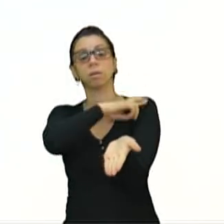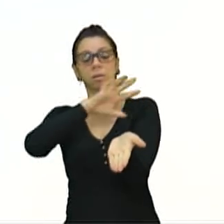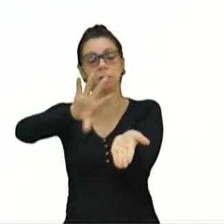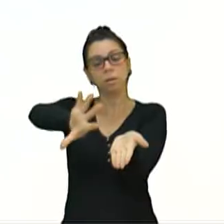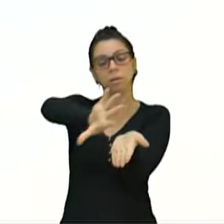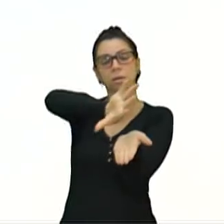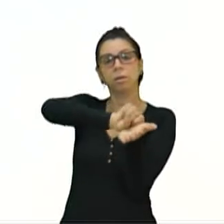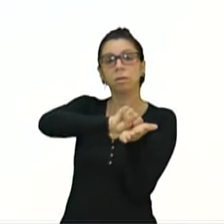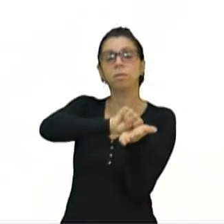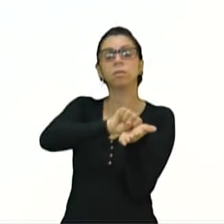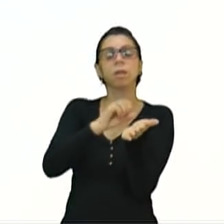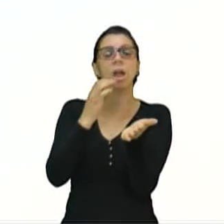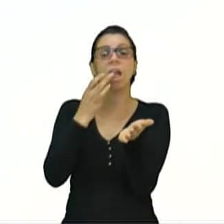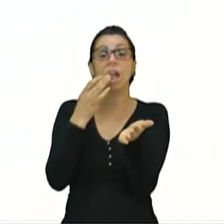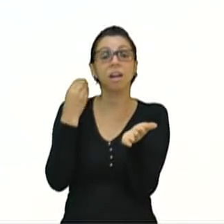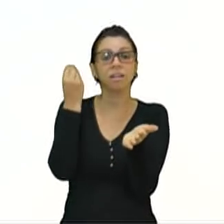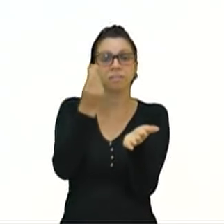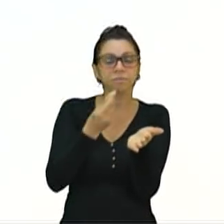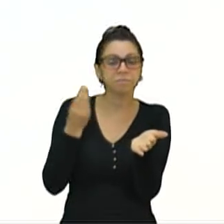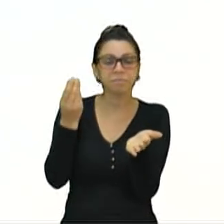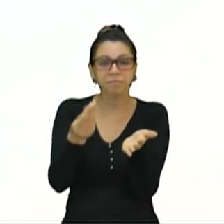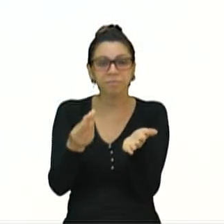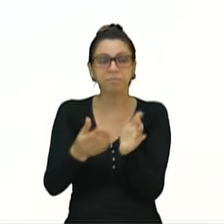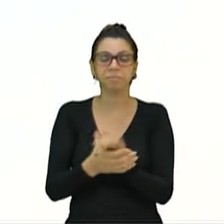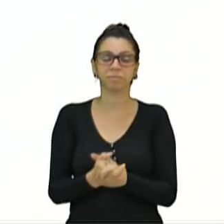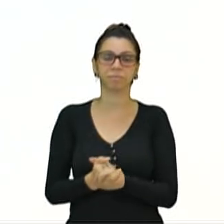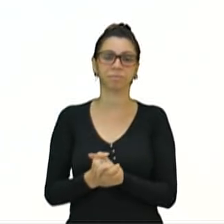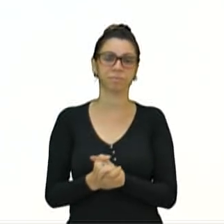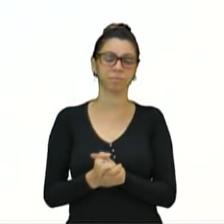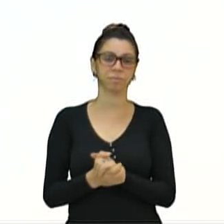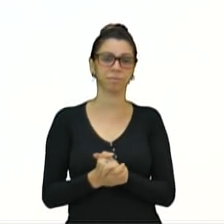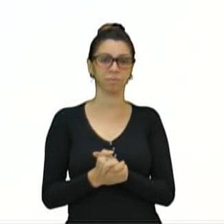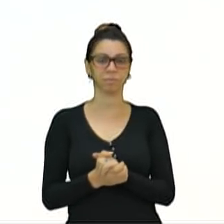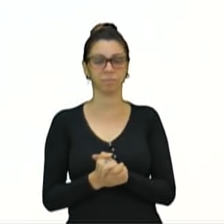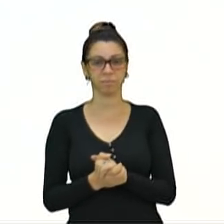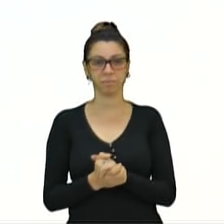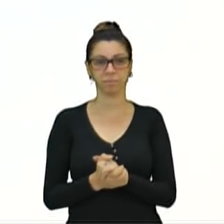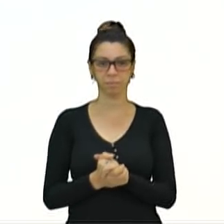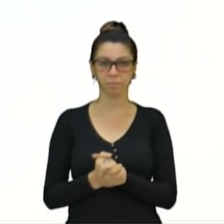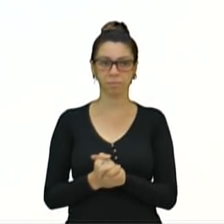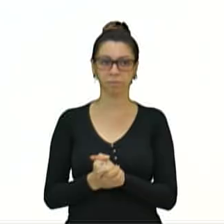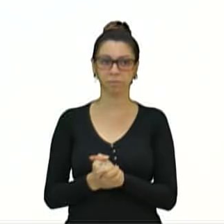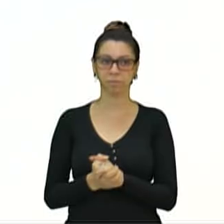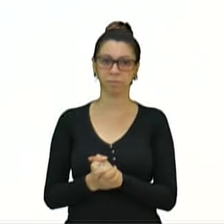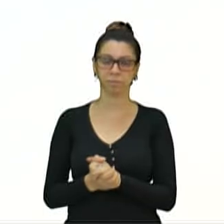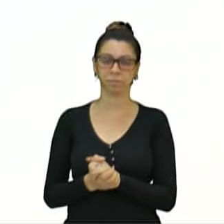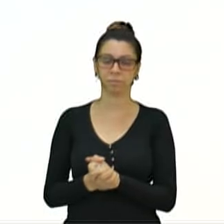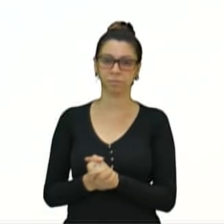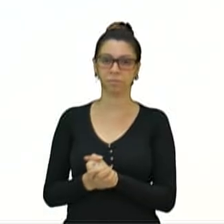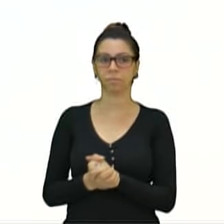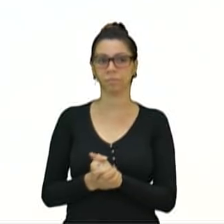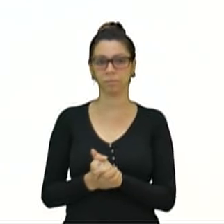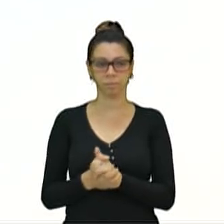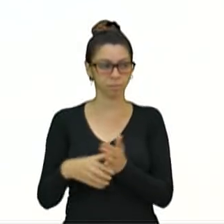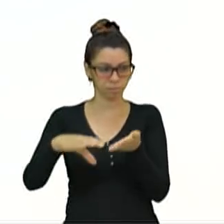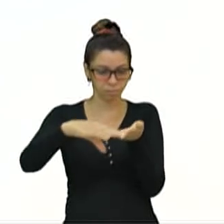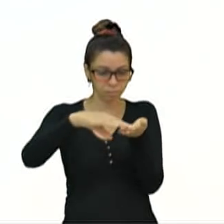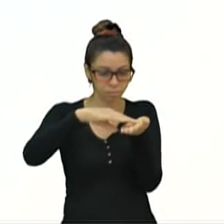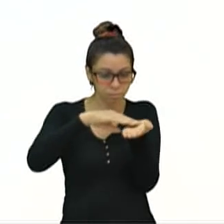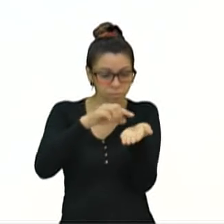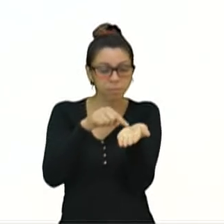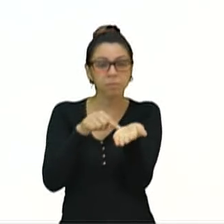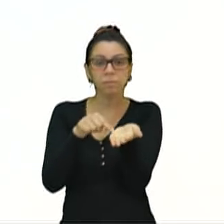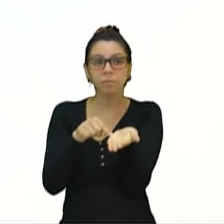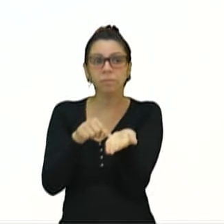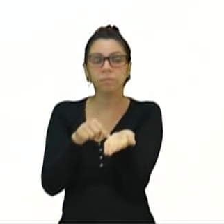esse sabor, esse primeiro o gosto e depois o sabor do alimento. Então, na região da língua, nós temos o que nós chamamos